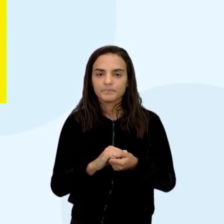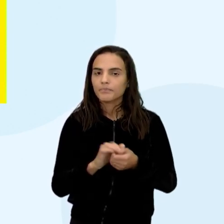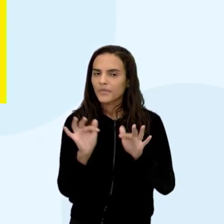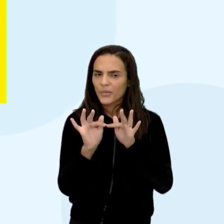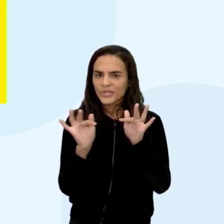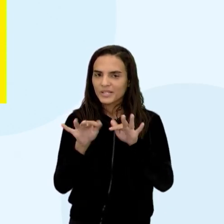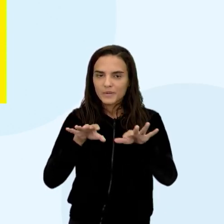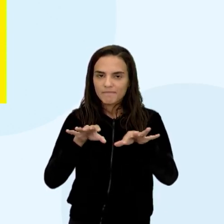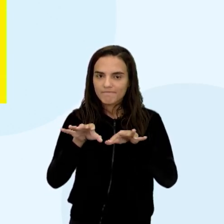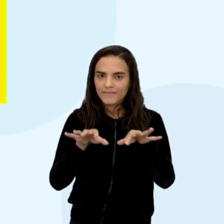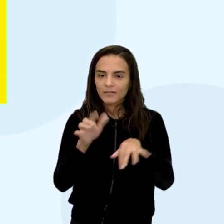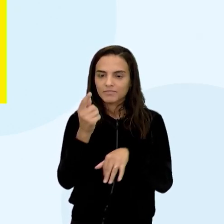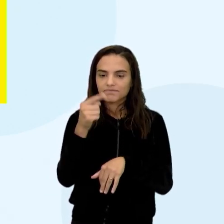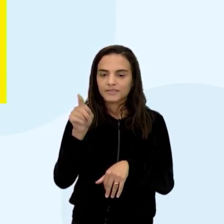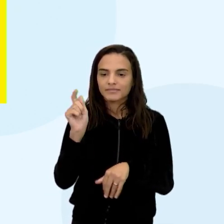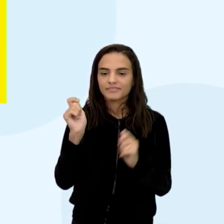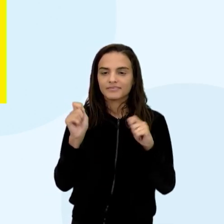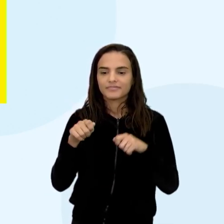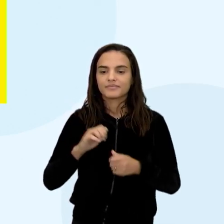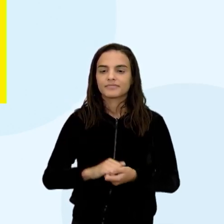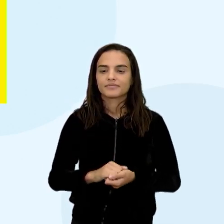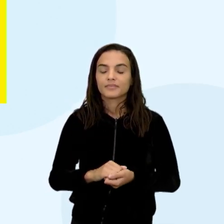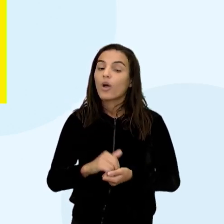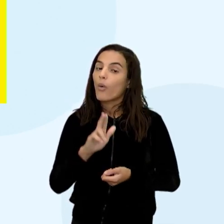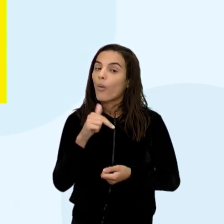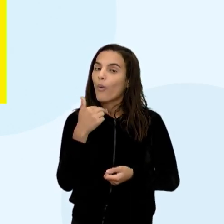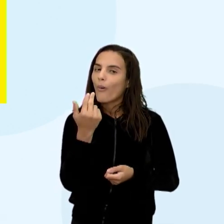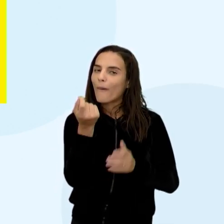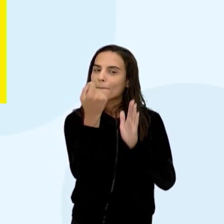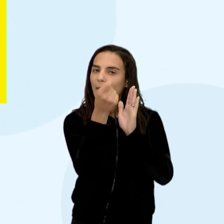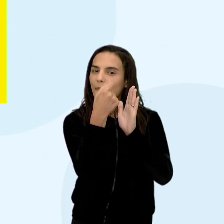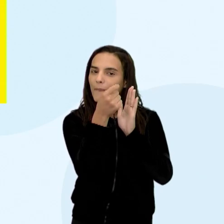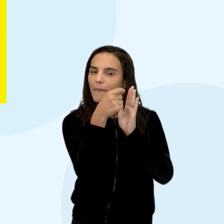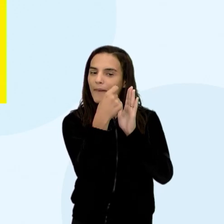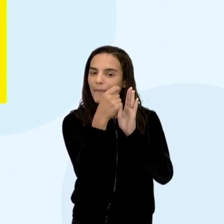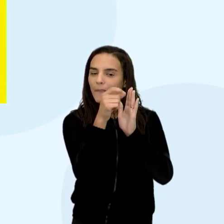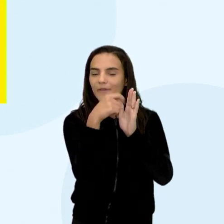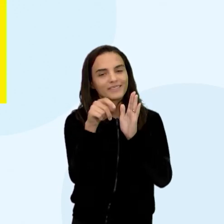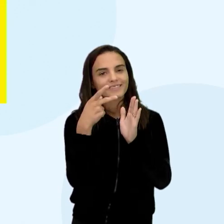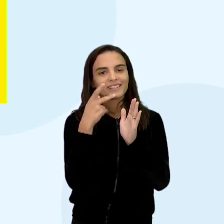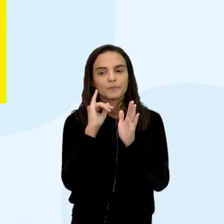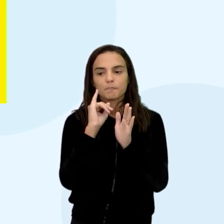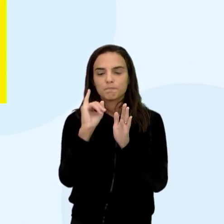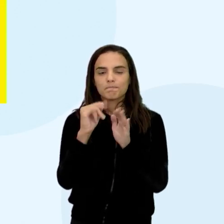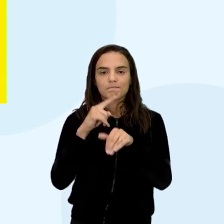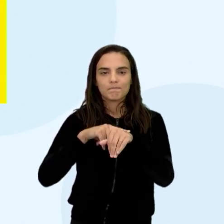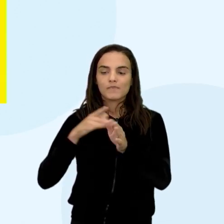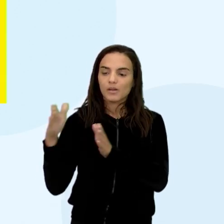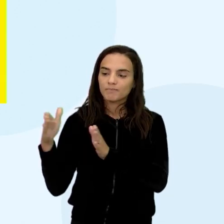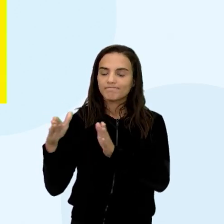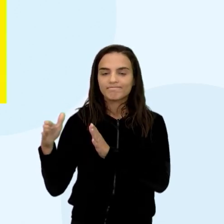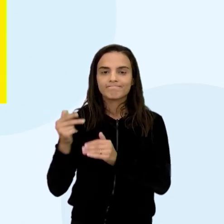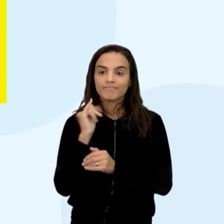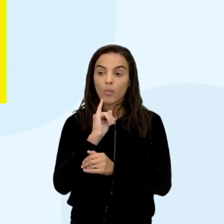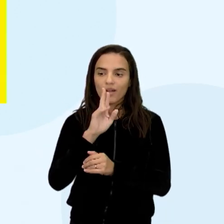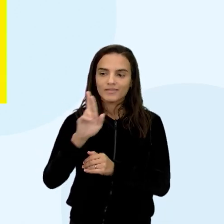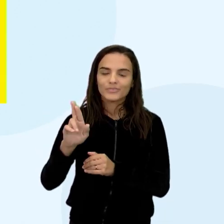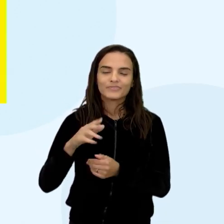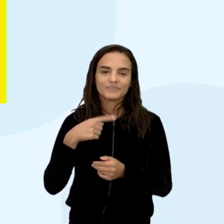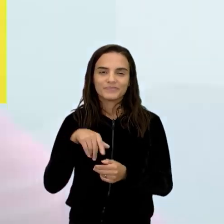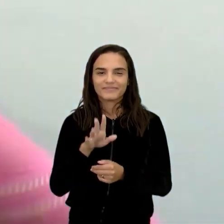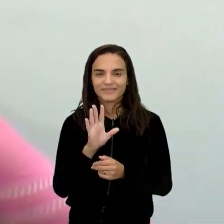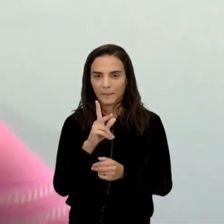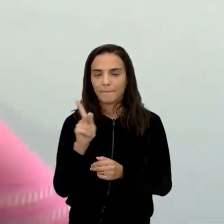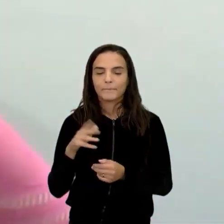simples movimento, apontar ou riscar aquilo que ele quer dizer naquele momento ou nos dar resposta para nós